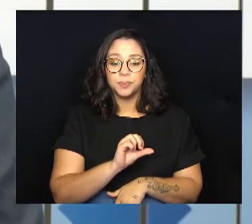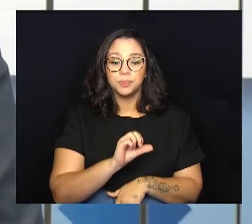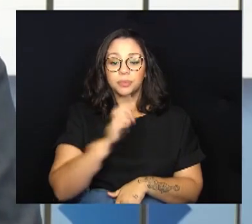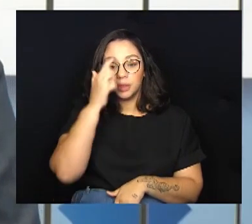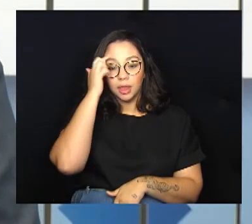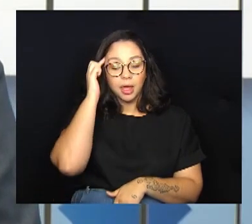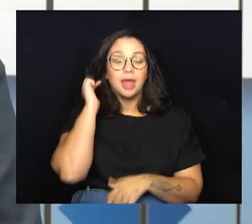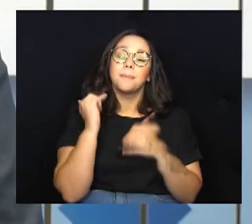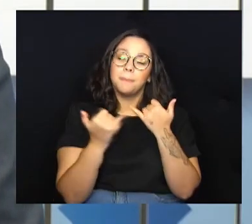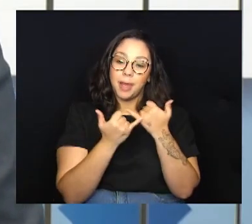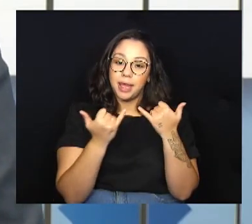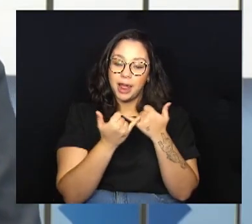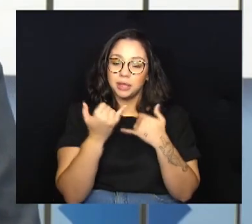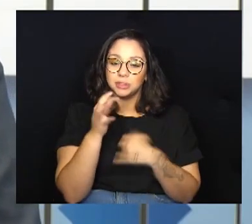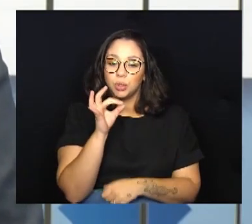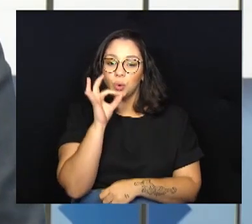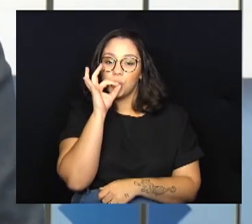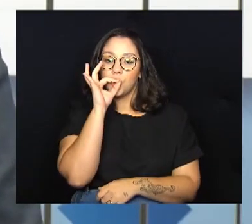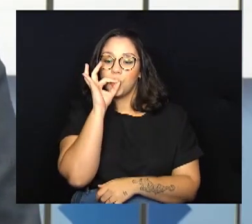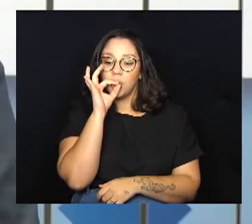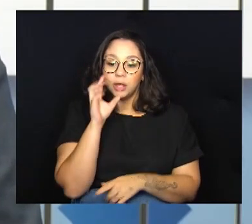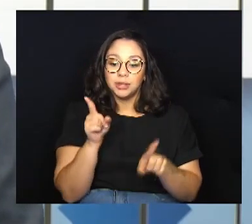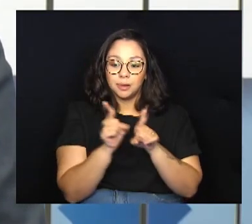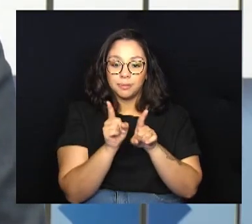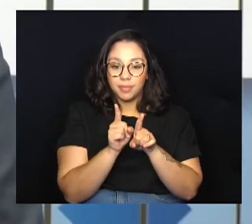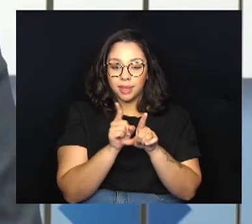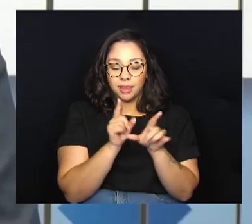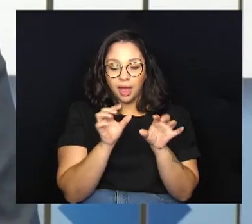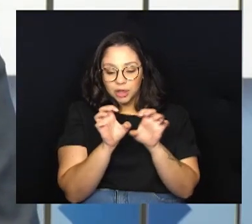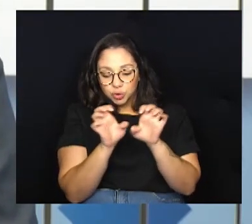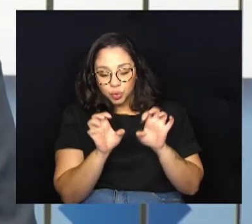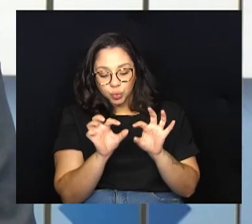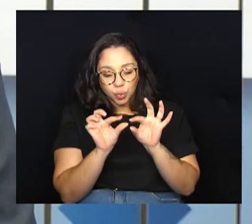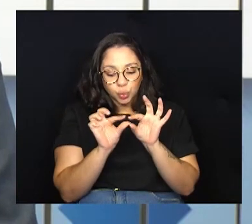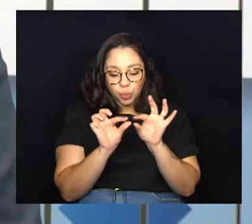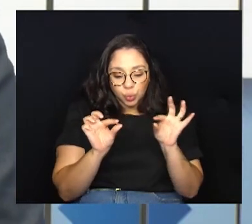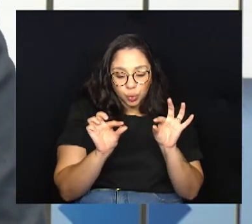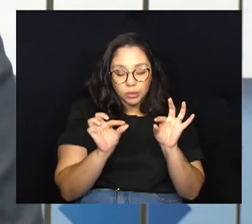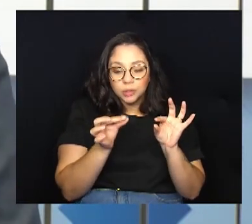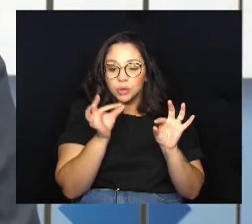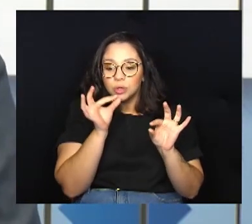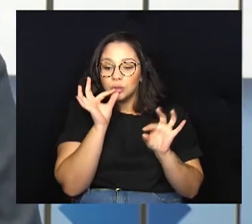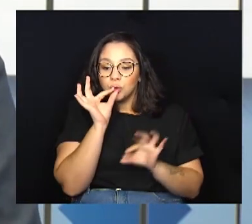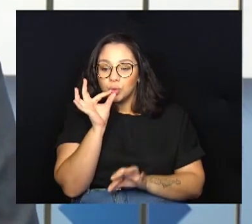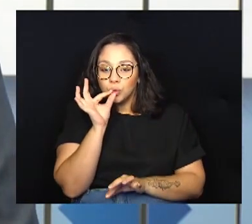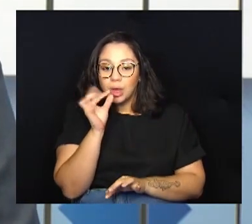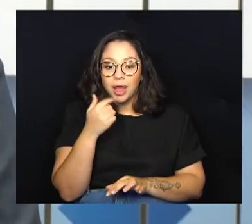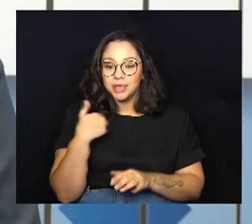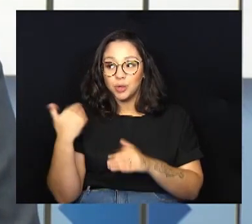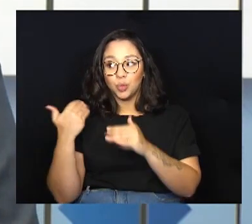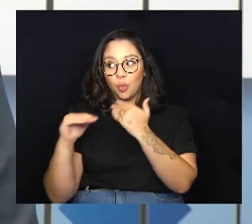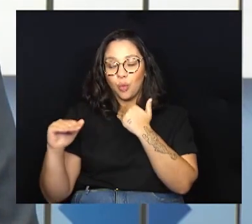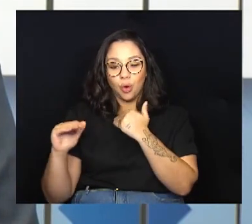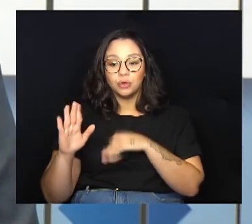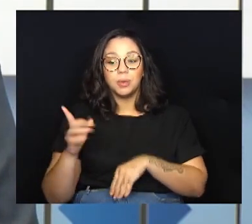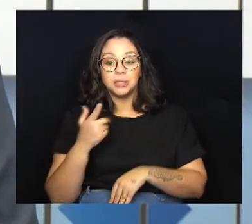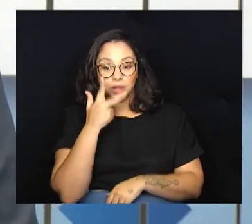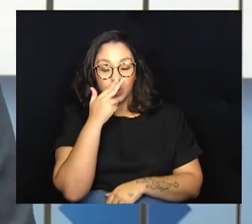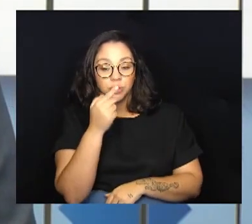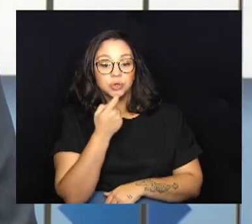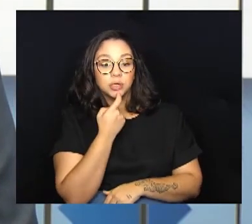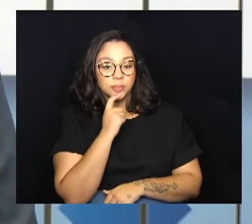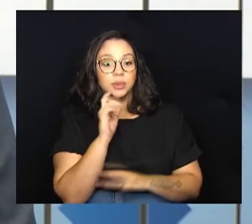legalmente constituída dentro da lei, são os CAPs, até as igrejas fazem um trabalho